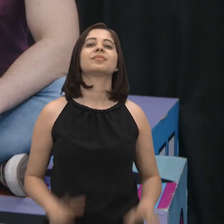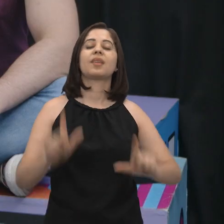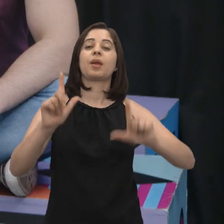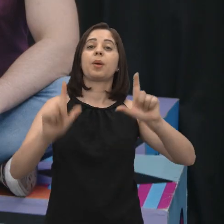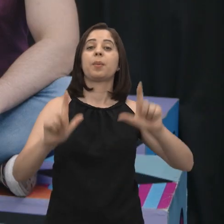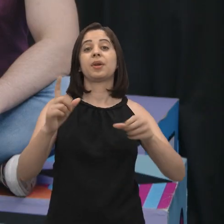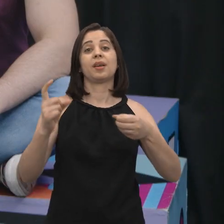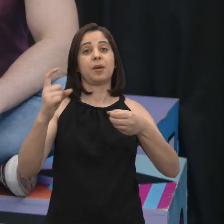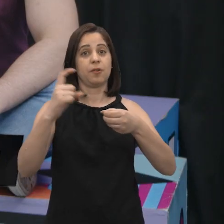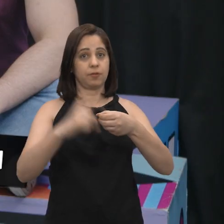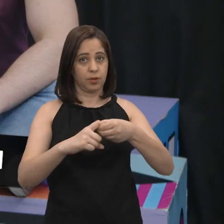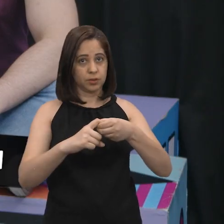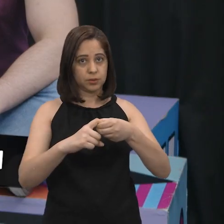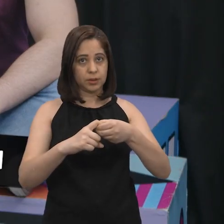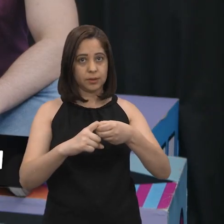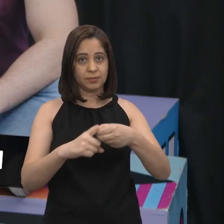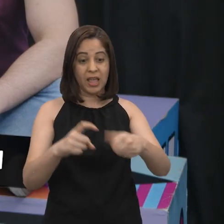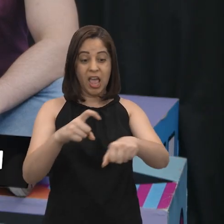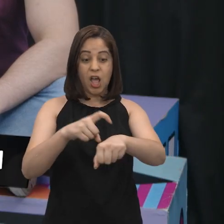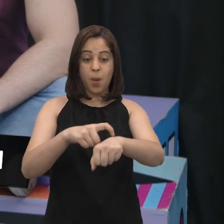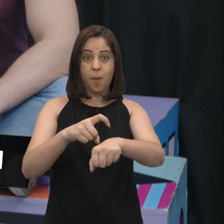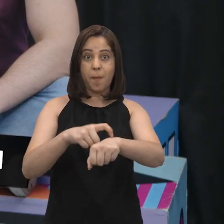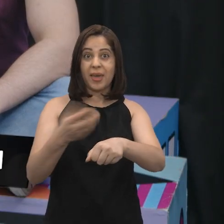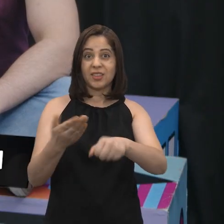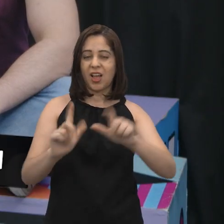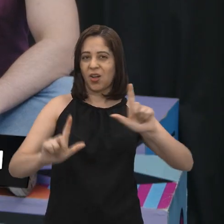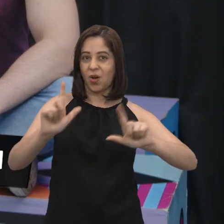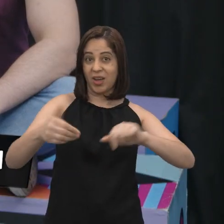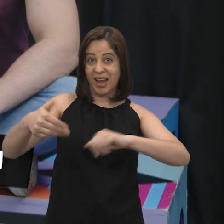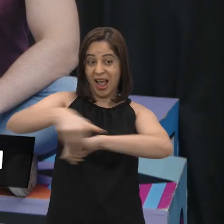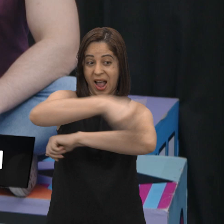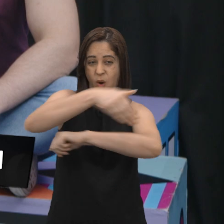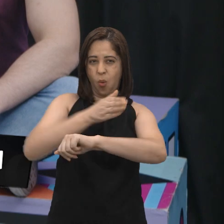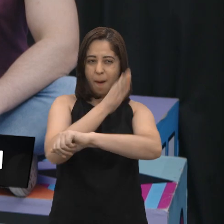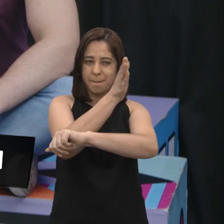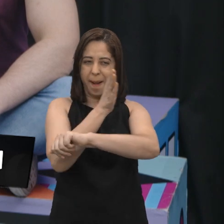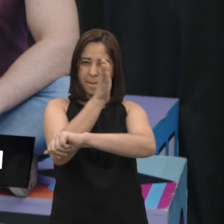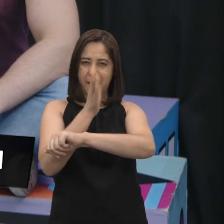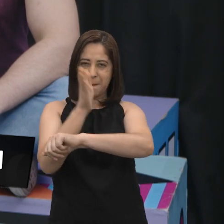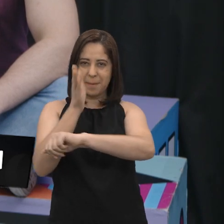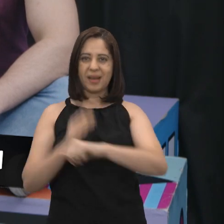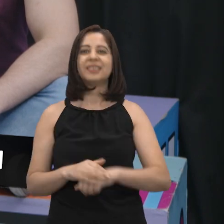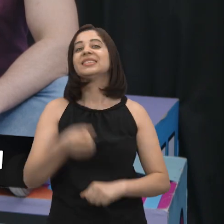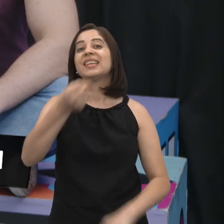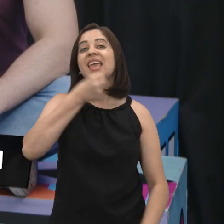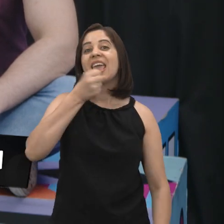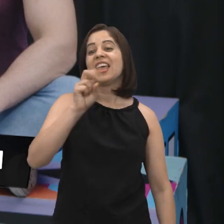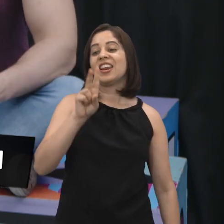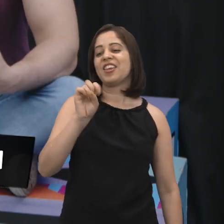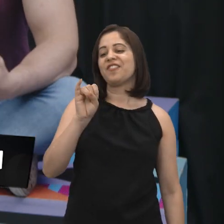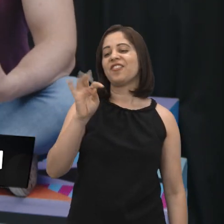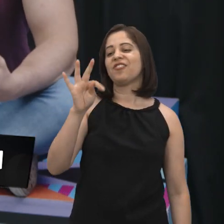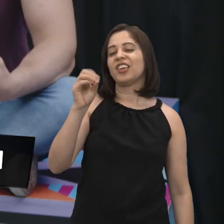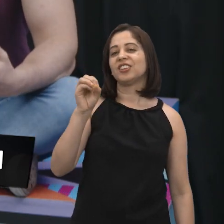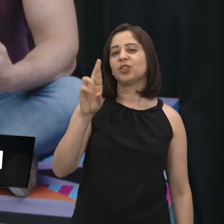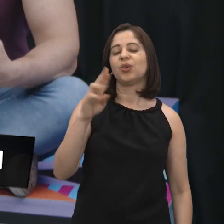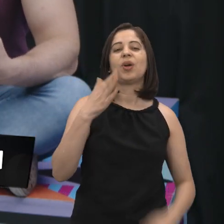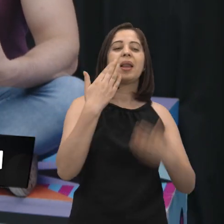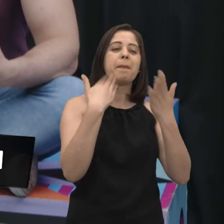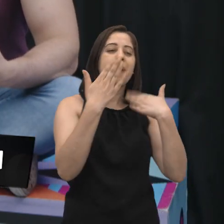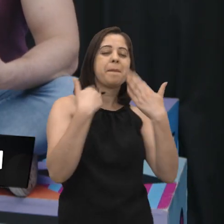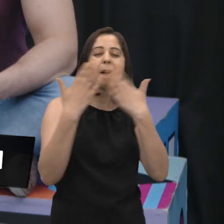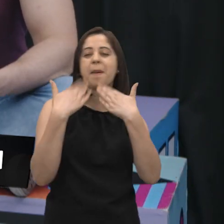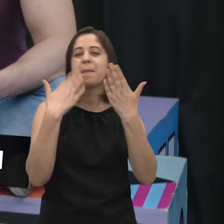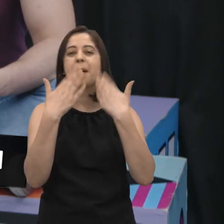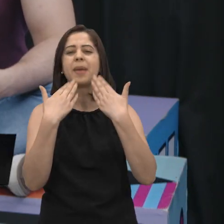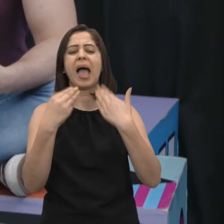De volta com o Tá Ligado e bem na hora do nosso quadro Tá na Rua. Quadro bom. O repórter Vitor Krigor foi bater um papo então com os moradores